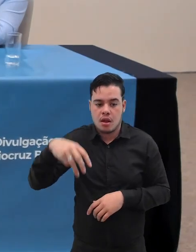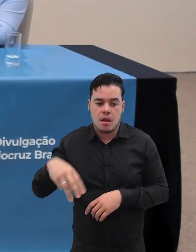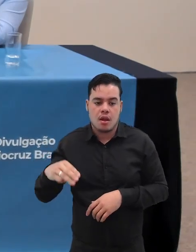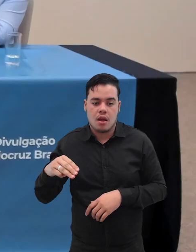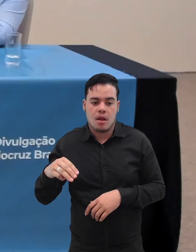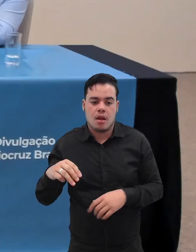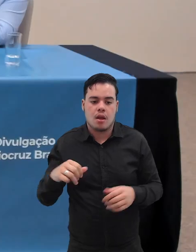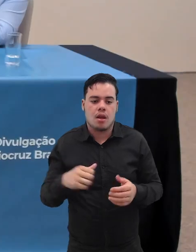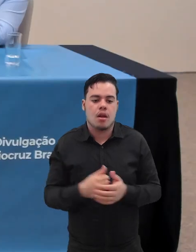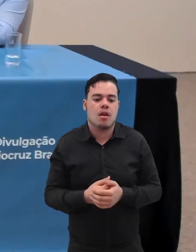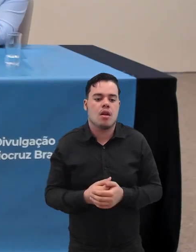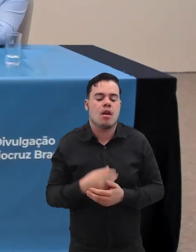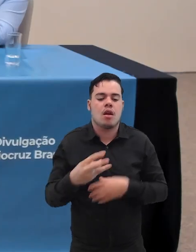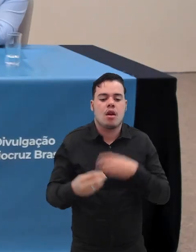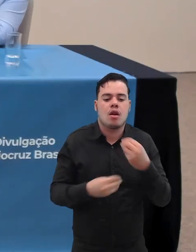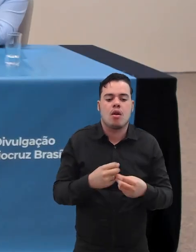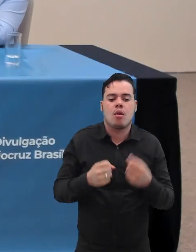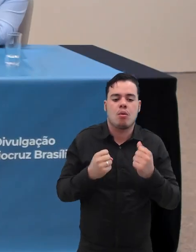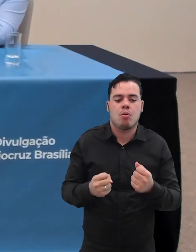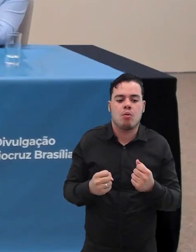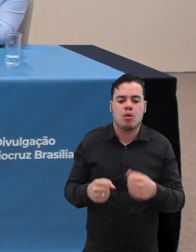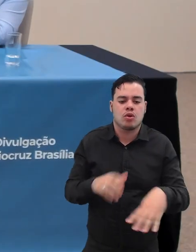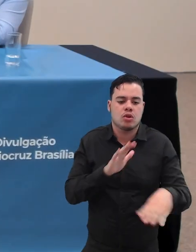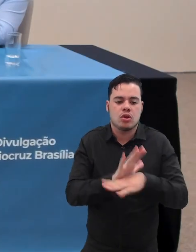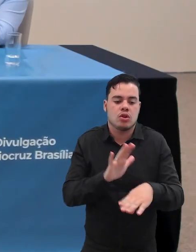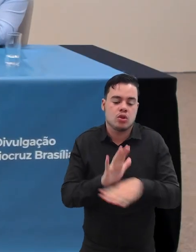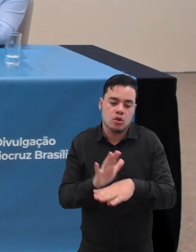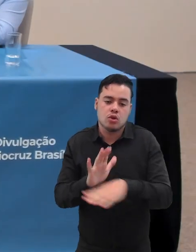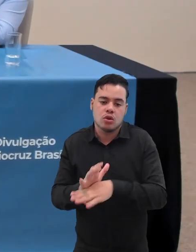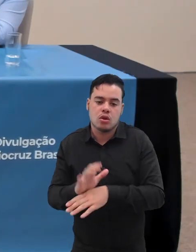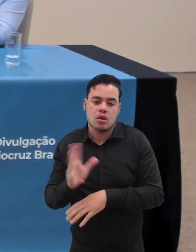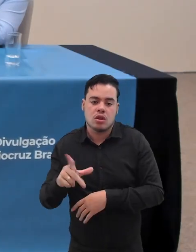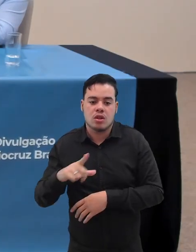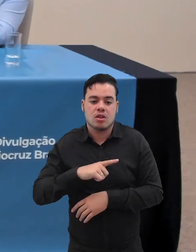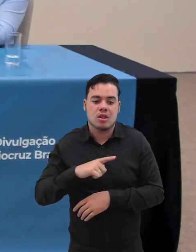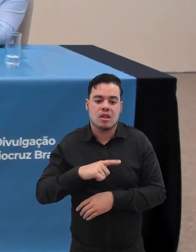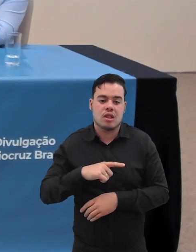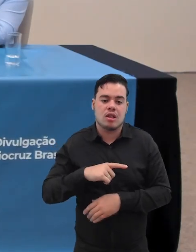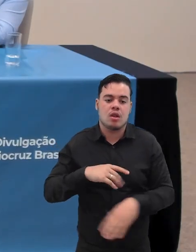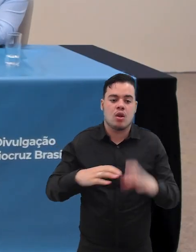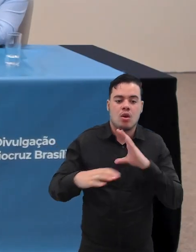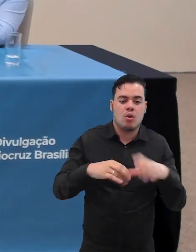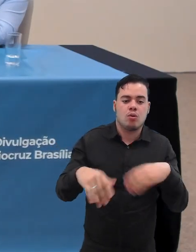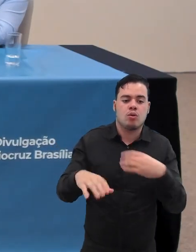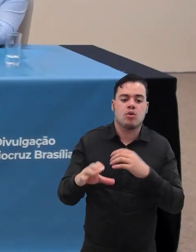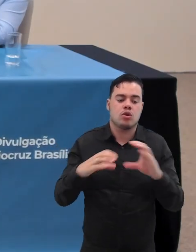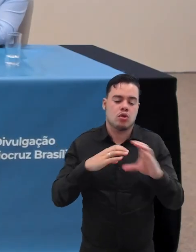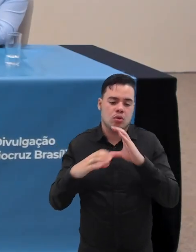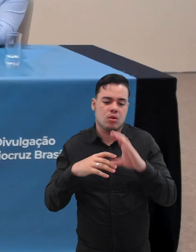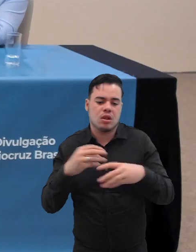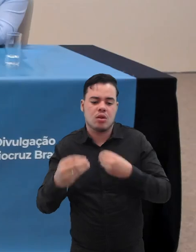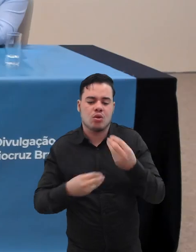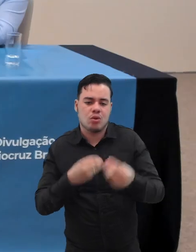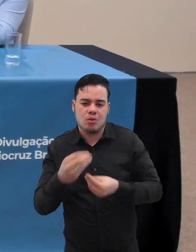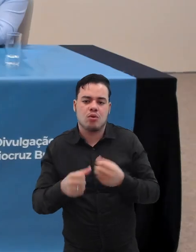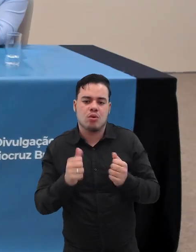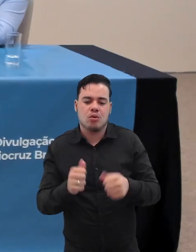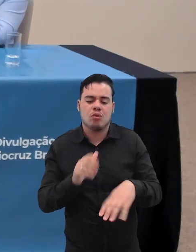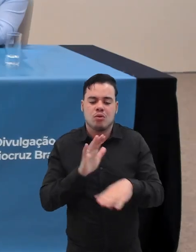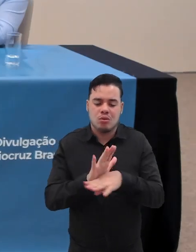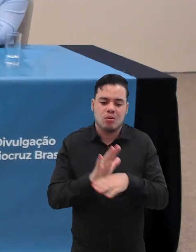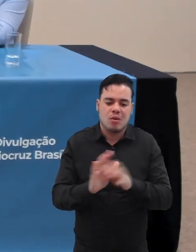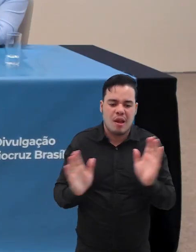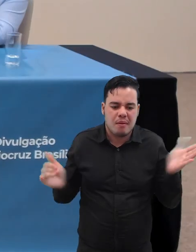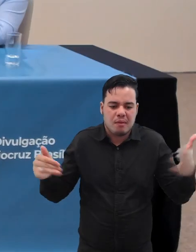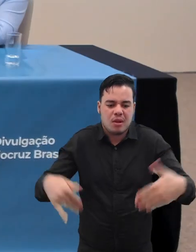mas também ampliando o canal, de como elas podem colaborar, né? Porque já existem canais. De que maneira a Empresa Brasileira de Comunicação, né,